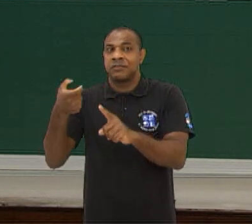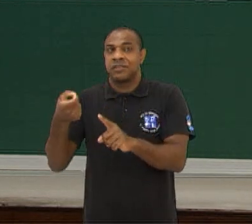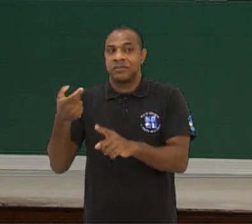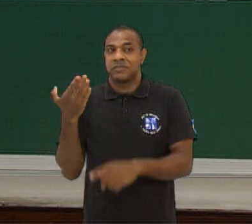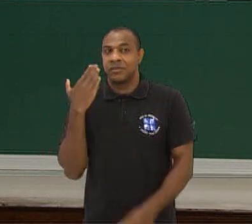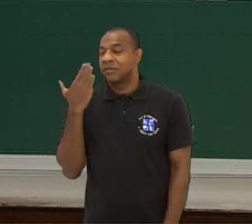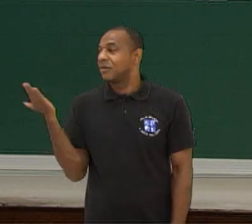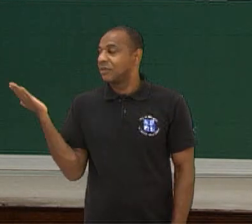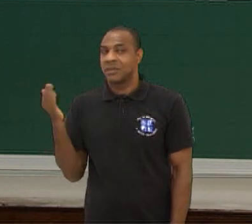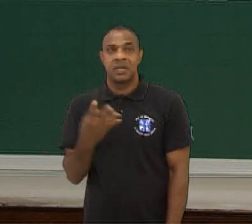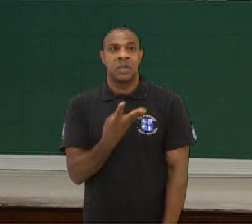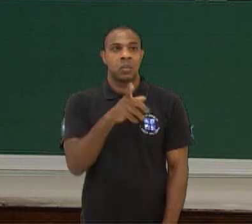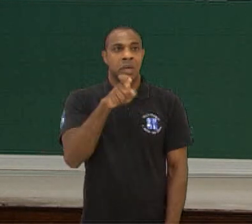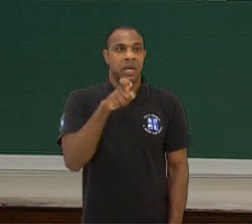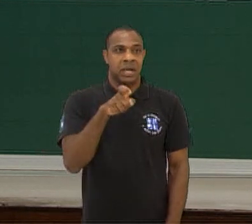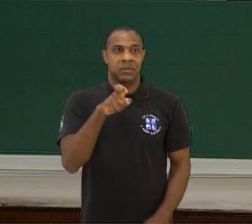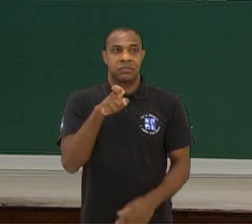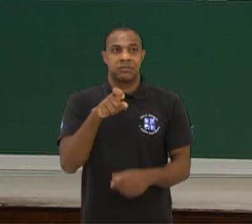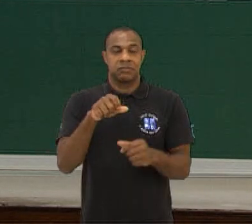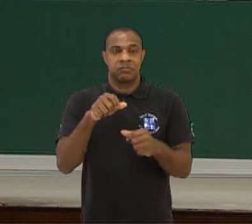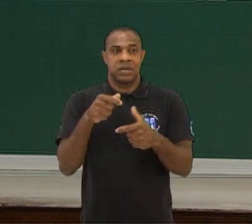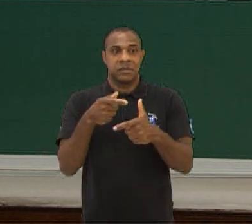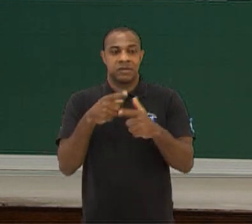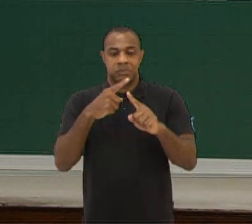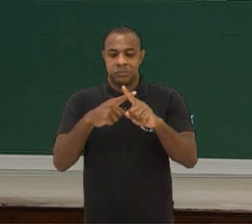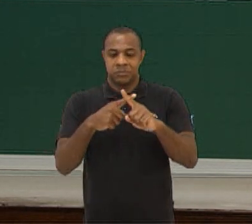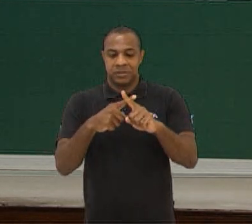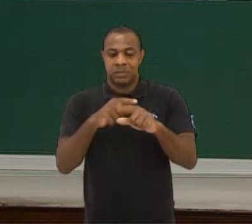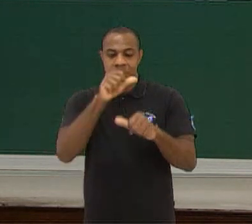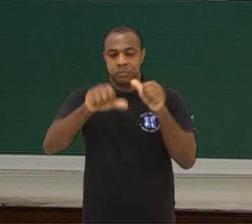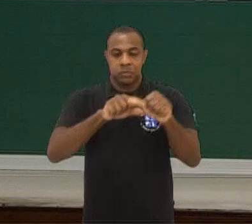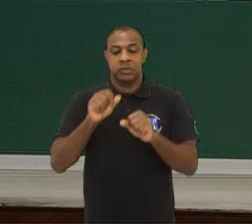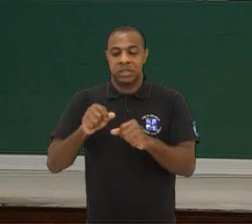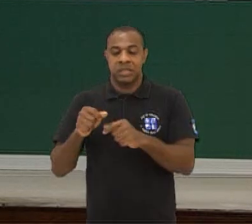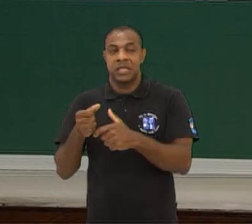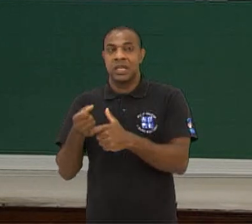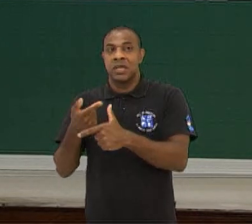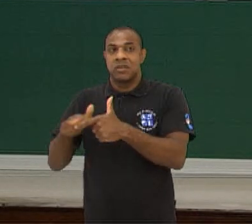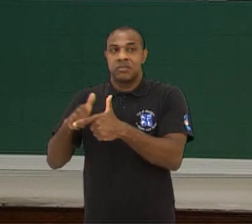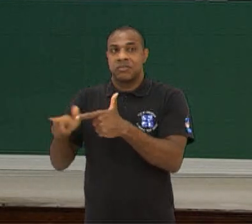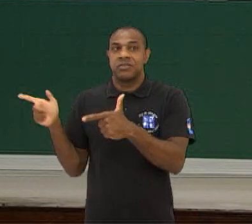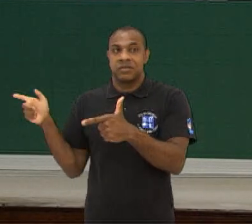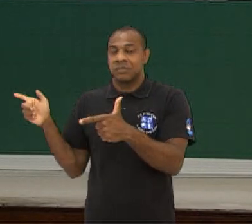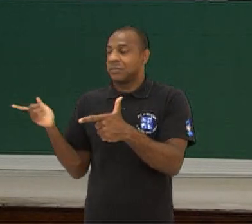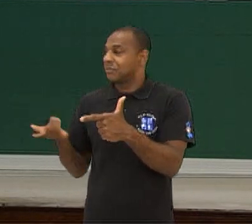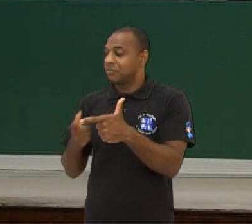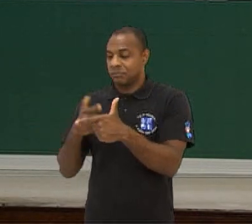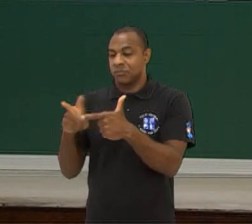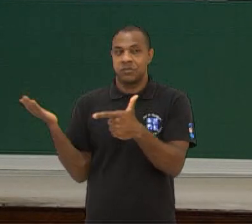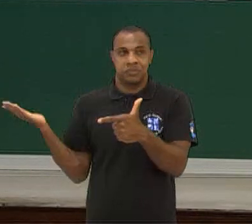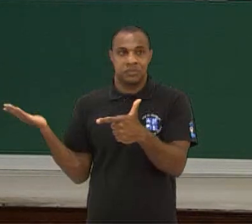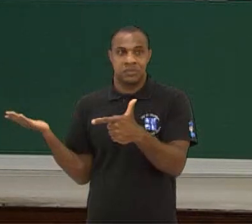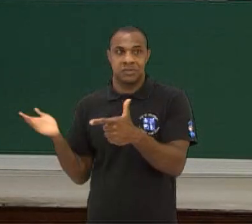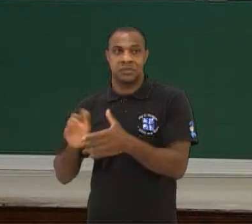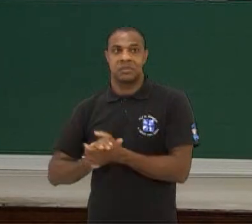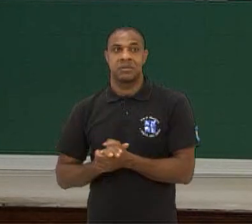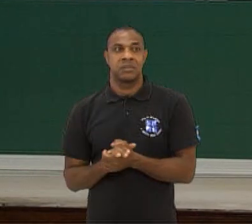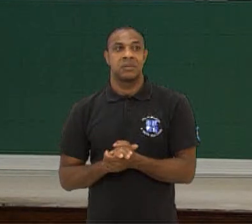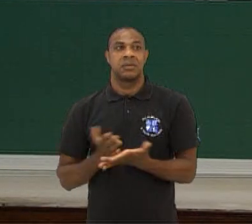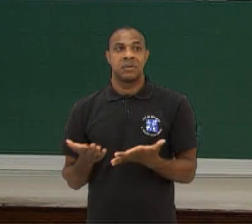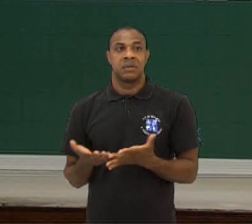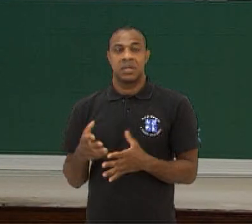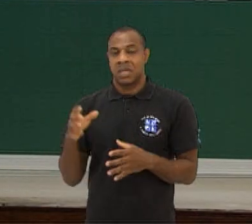20. 4 está multiplicando, passa dividindo. Podemos falar assim? Podemos falar assim. É uma forma